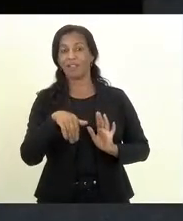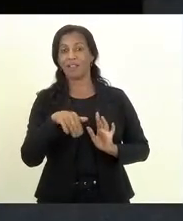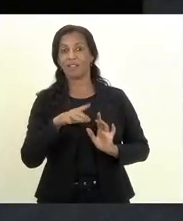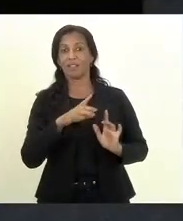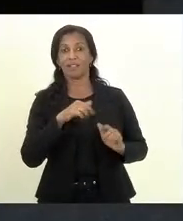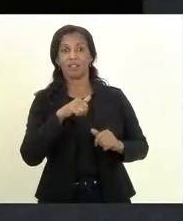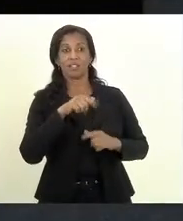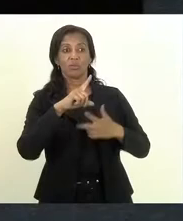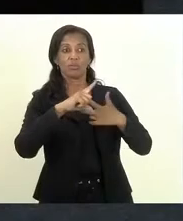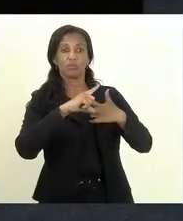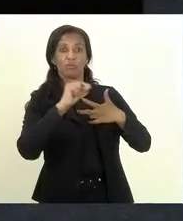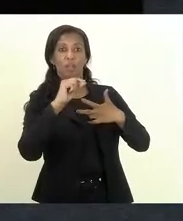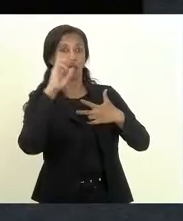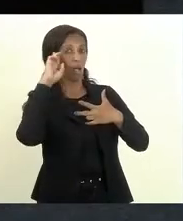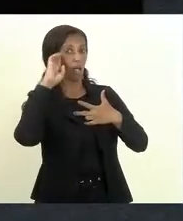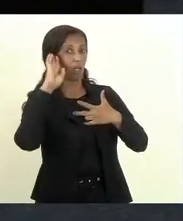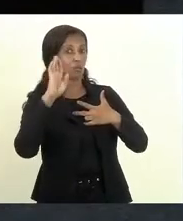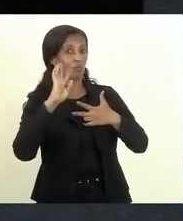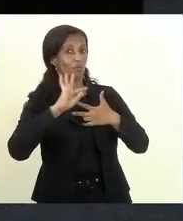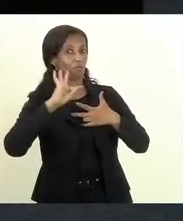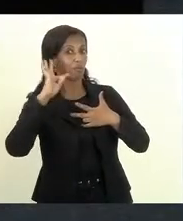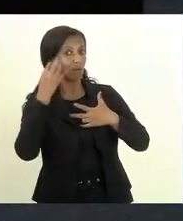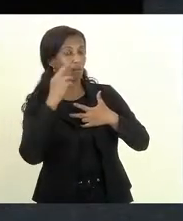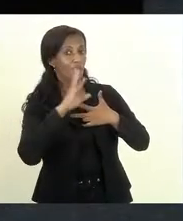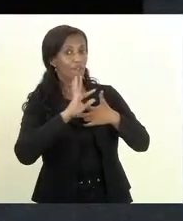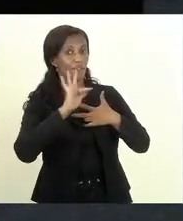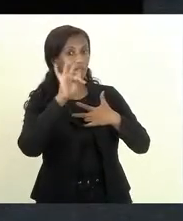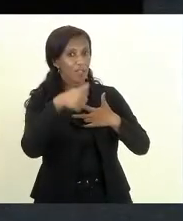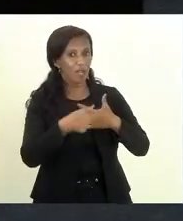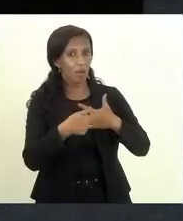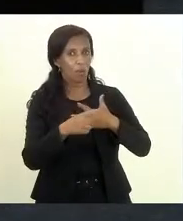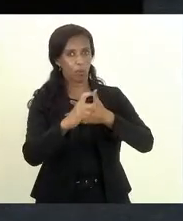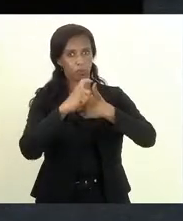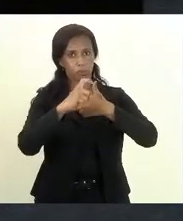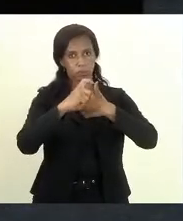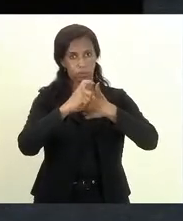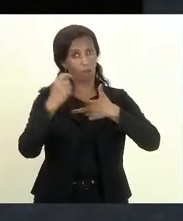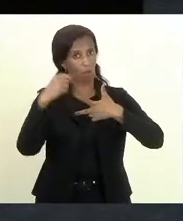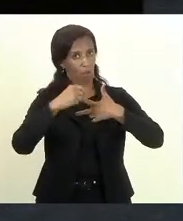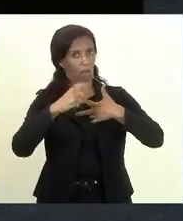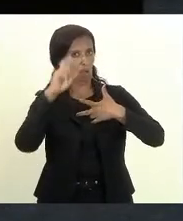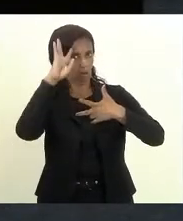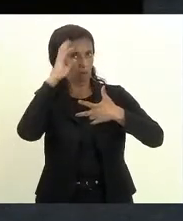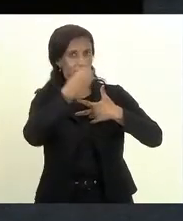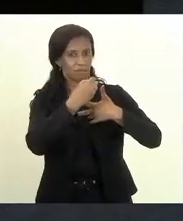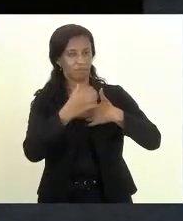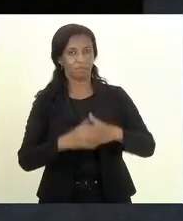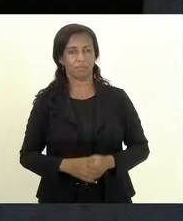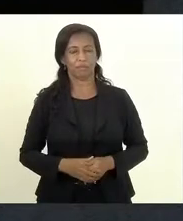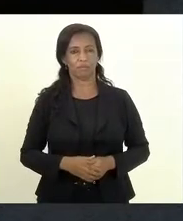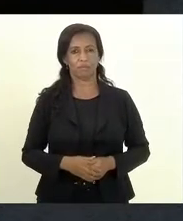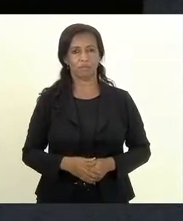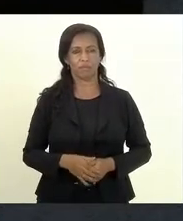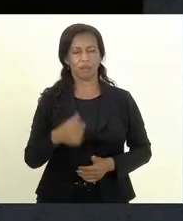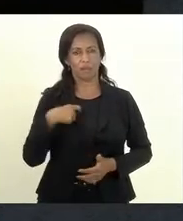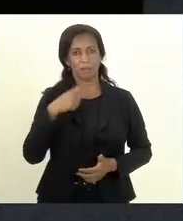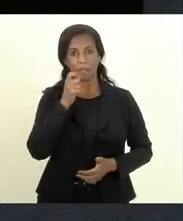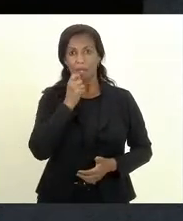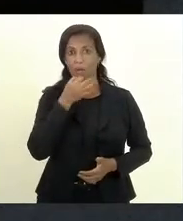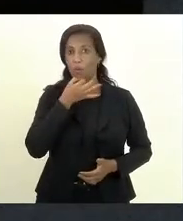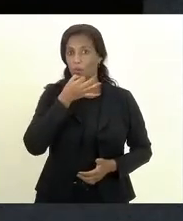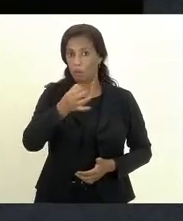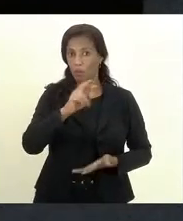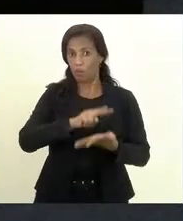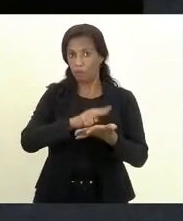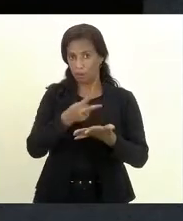é o Poder Executivo. Então, a minha divergência foi nessa interpretação. Então,